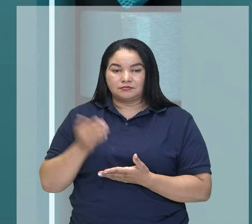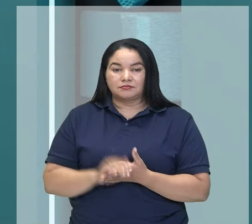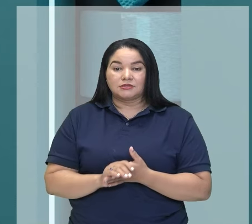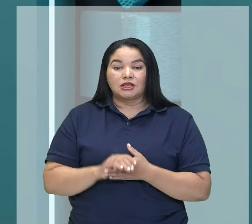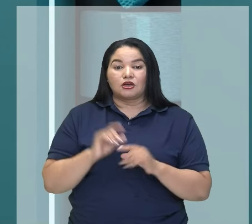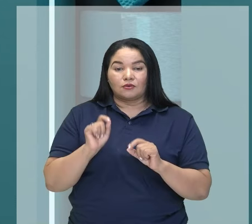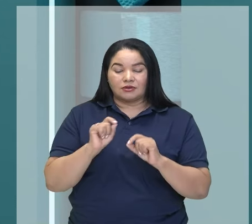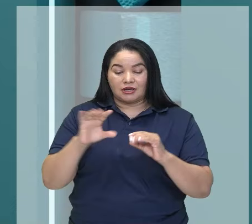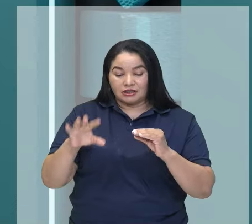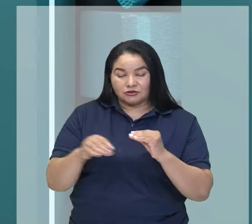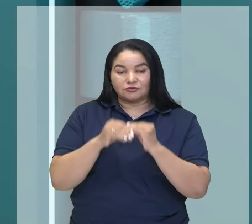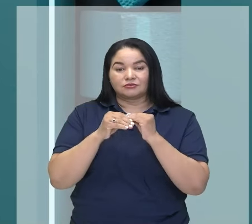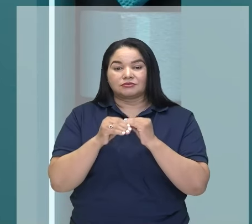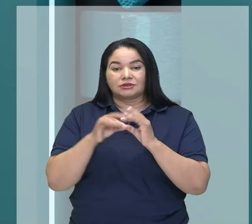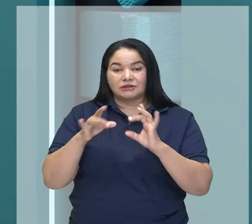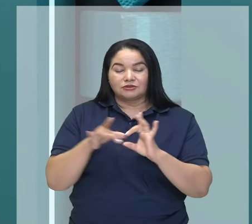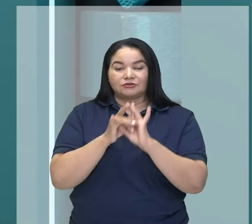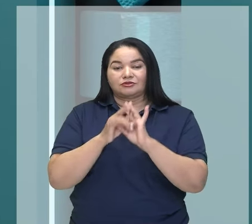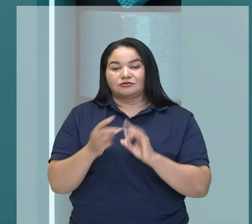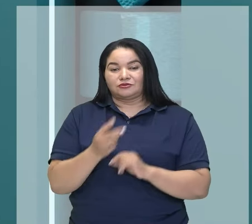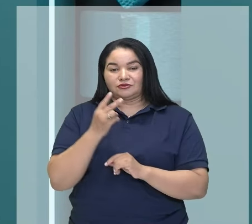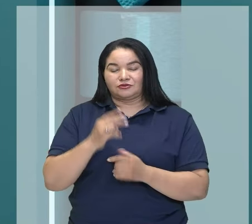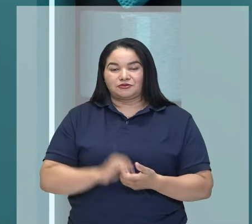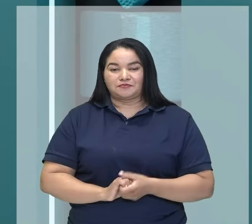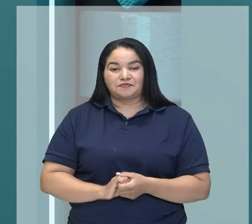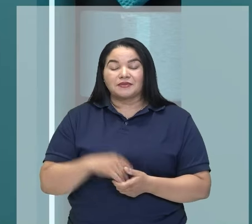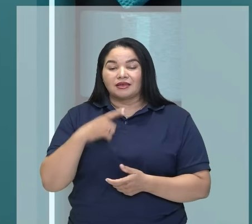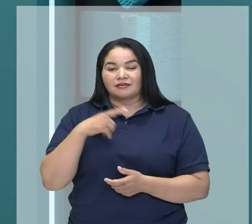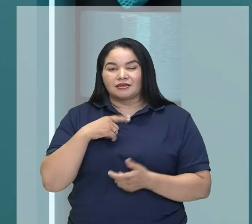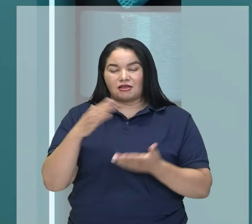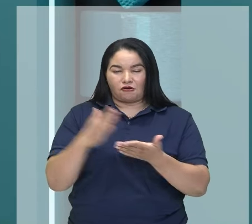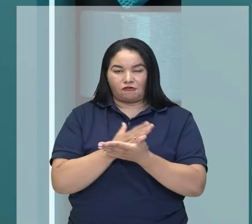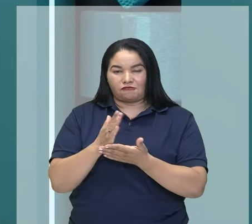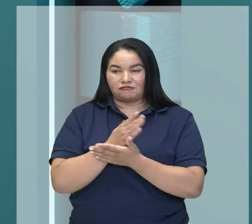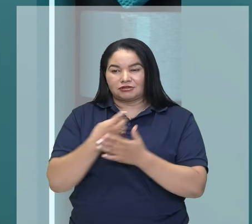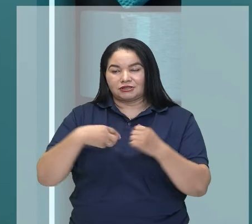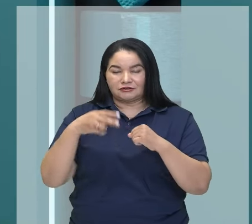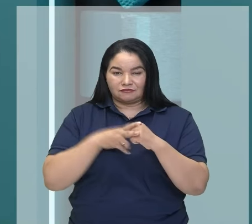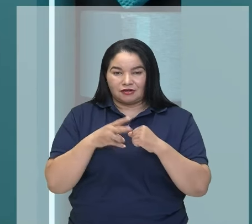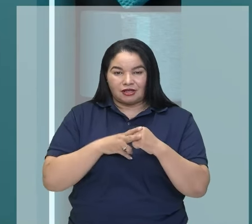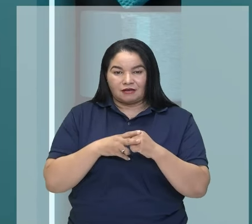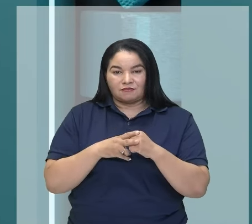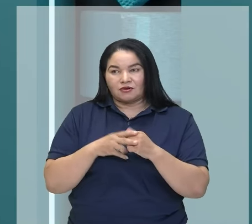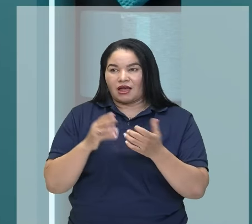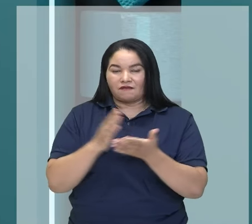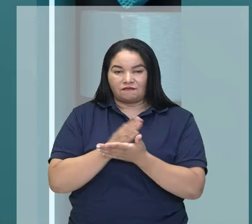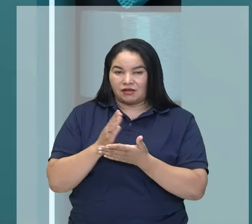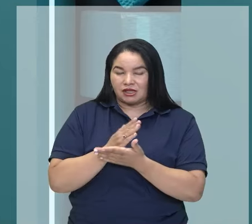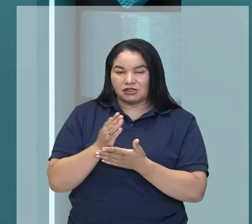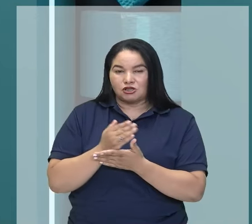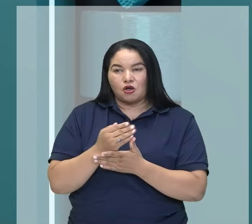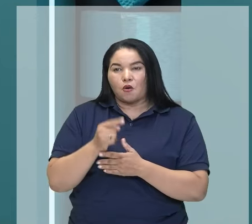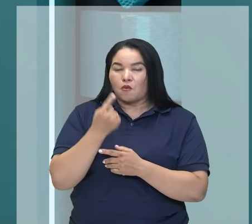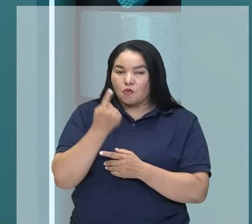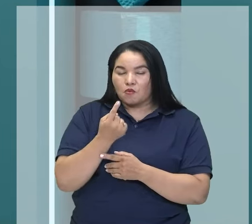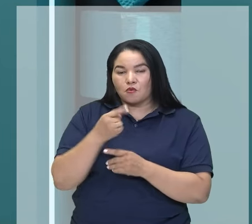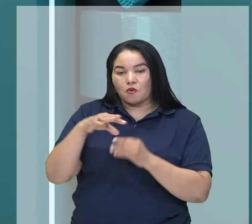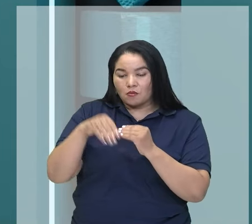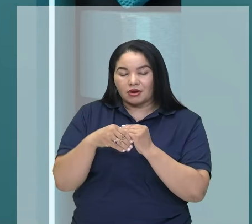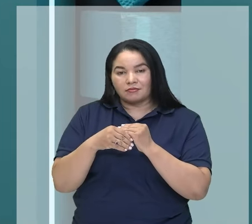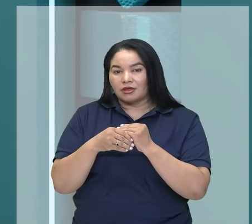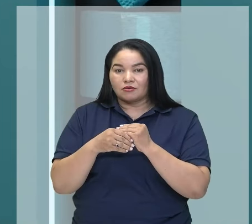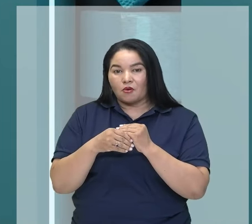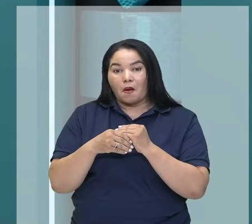junção dos dois, porque sim, existem alguns verbos que não precisam de apenas um complemento, mas